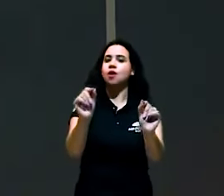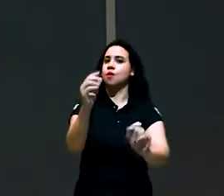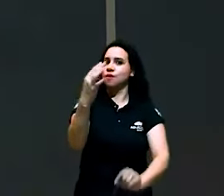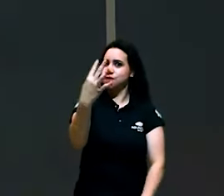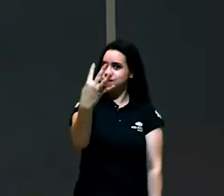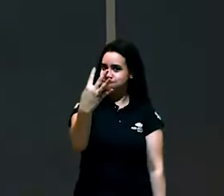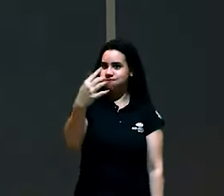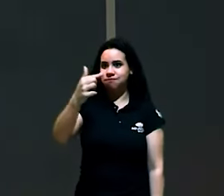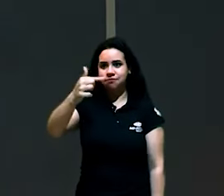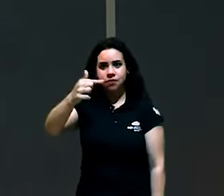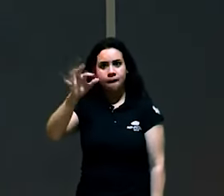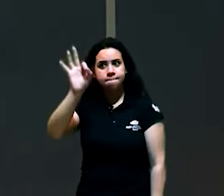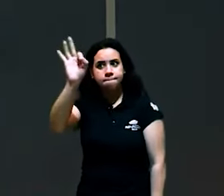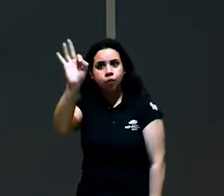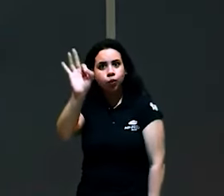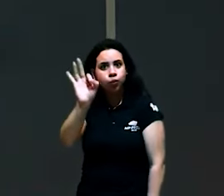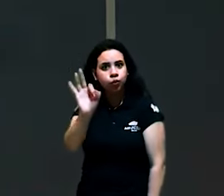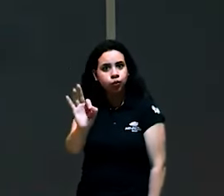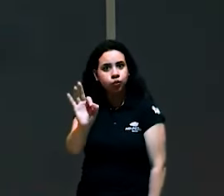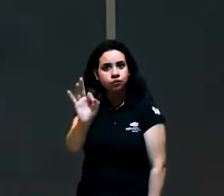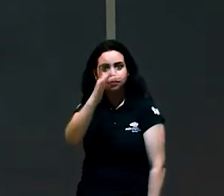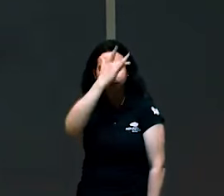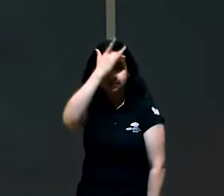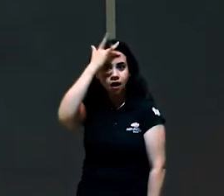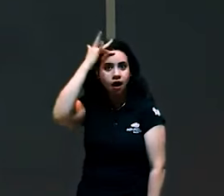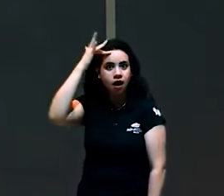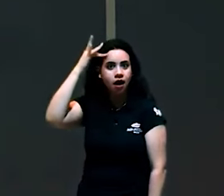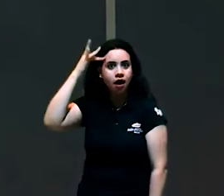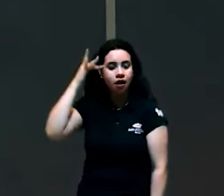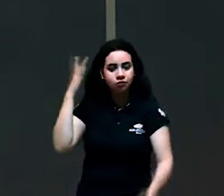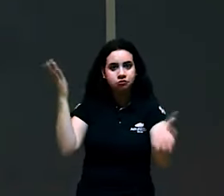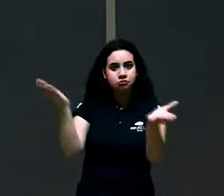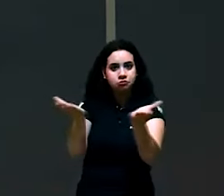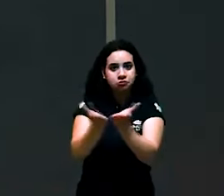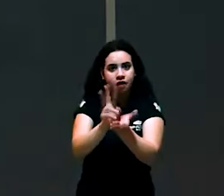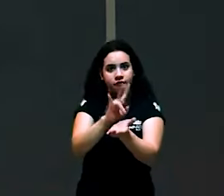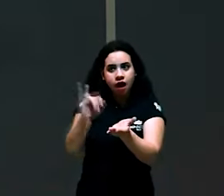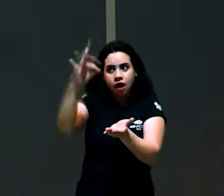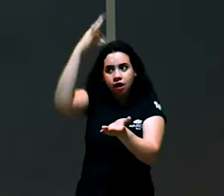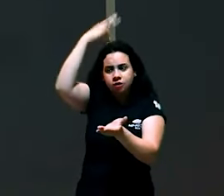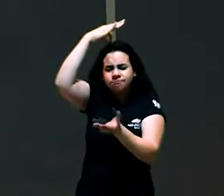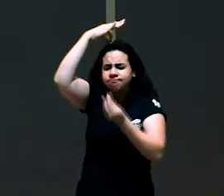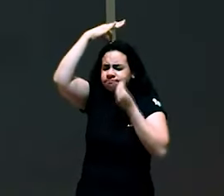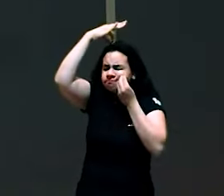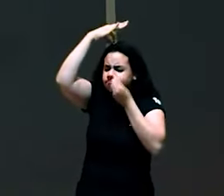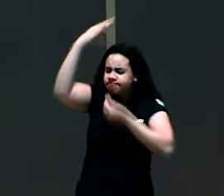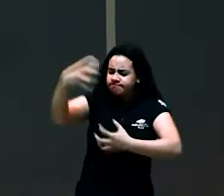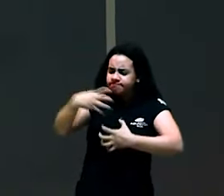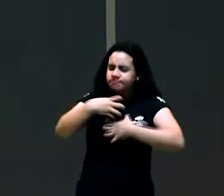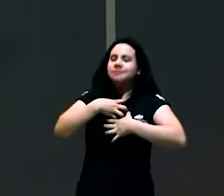47% de todo o mundo evangélico no mundo terão experiência com o Espírito Santo do